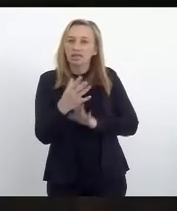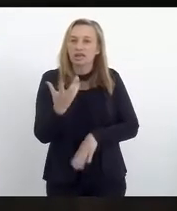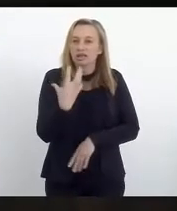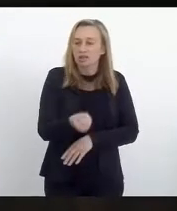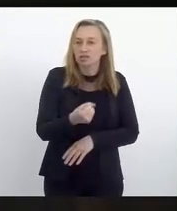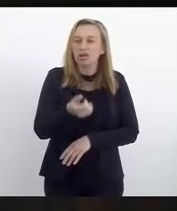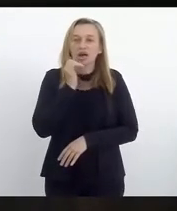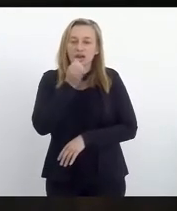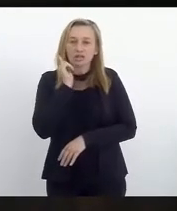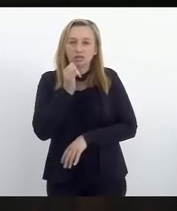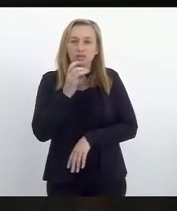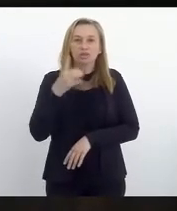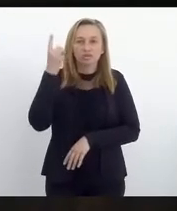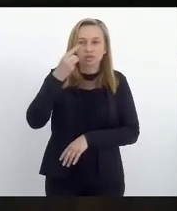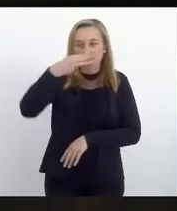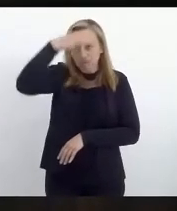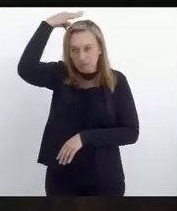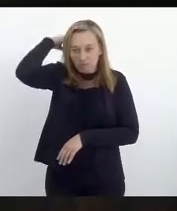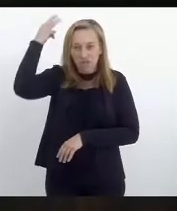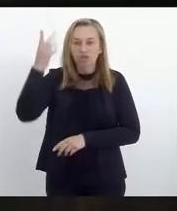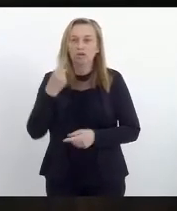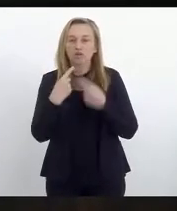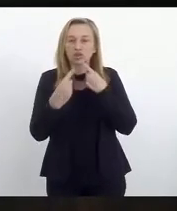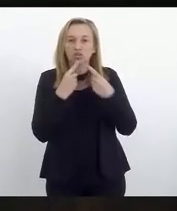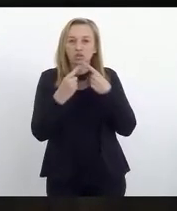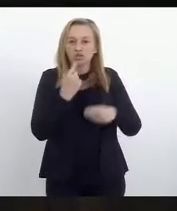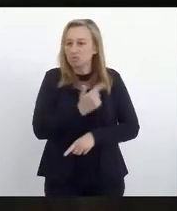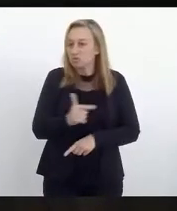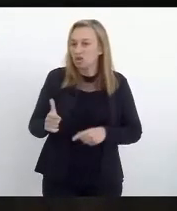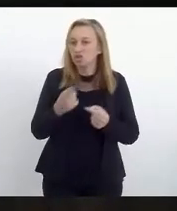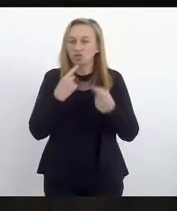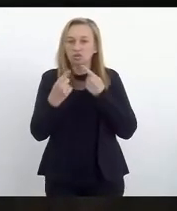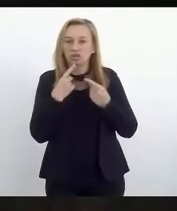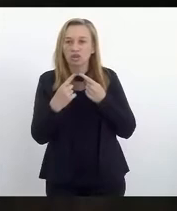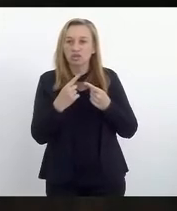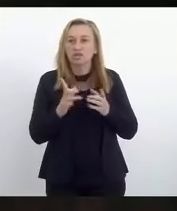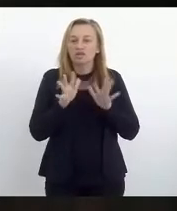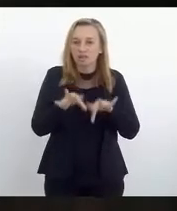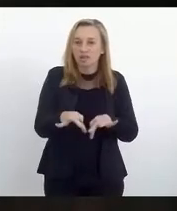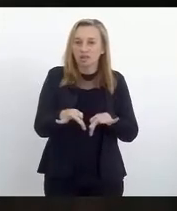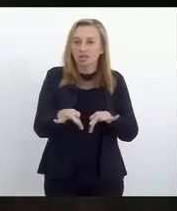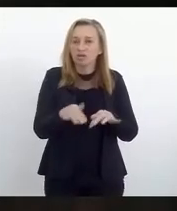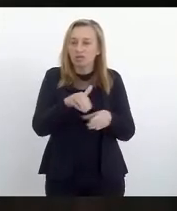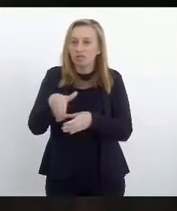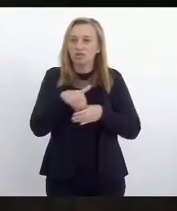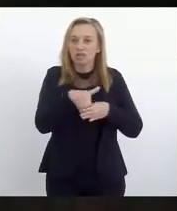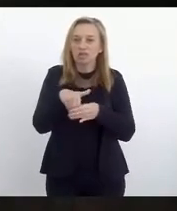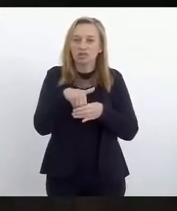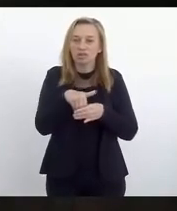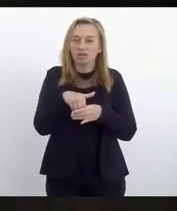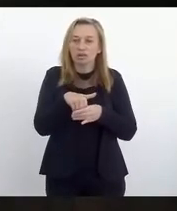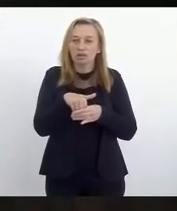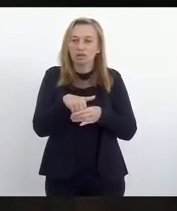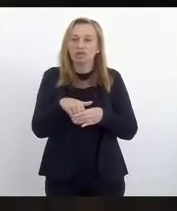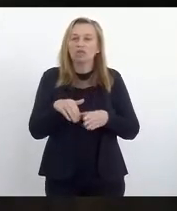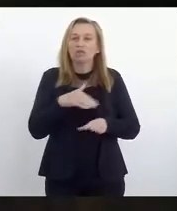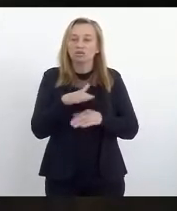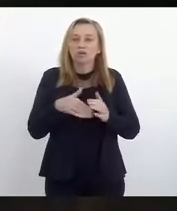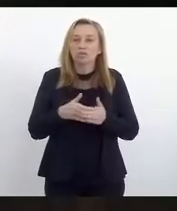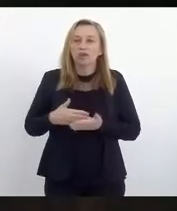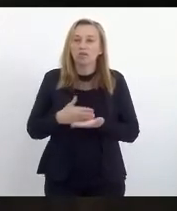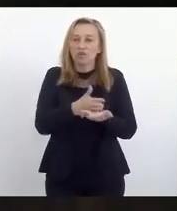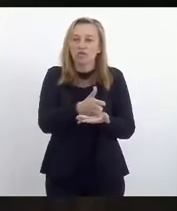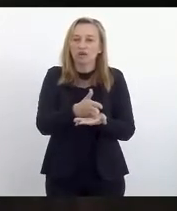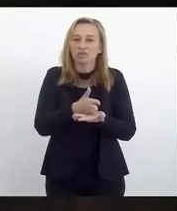Deputado, relator, deputado Márcio Pacheco. Em discussão, não havendo quem queira discutir, encerrada a discussão e votação. Os senhores que aprovam, permaneçam como